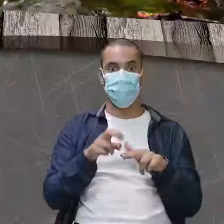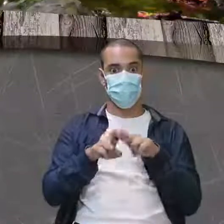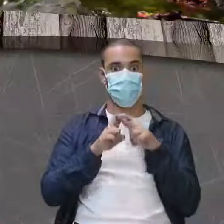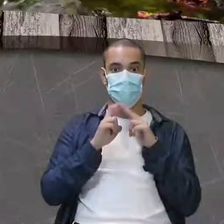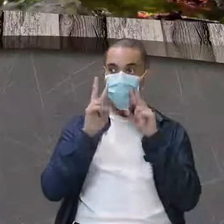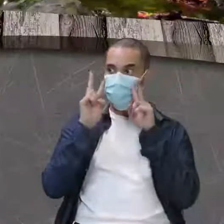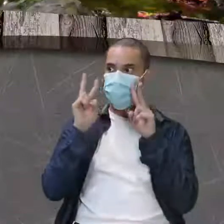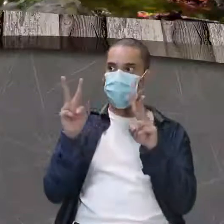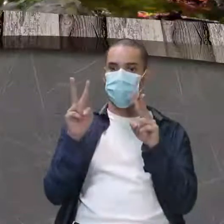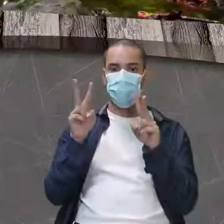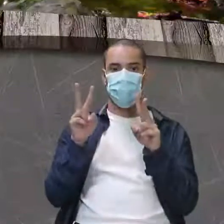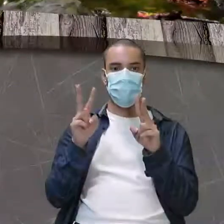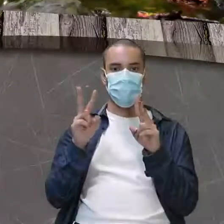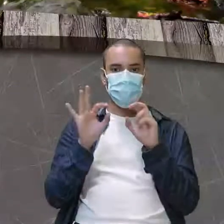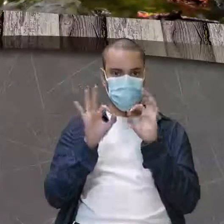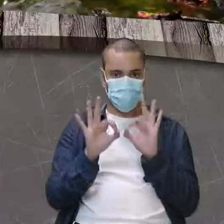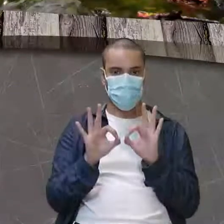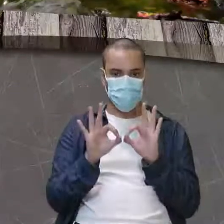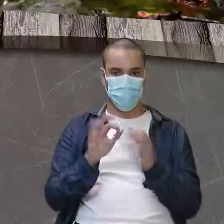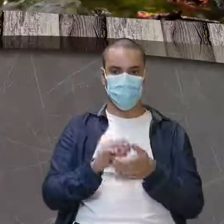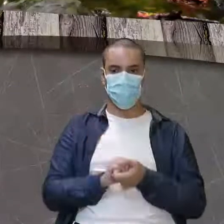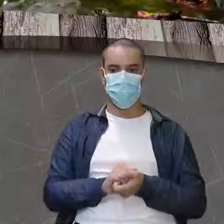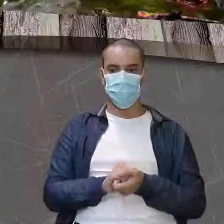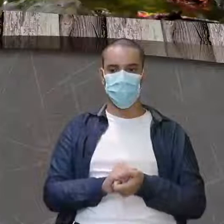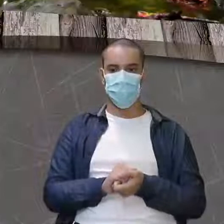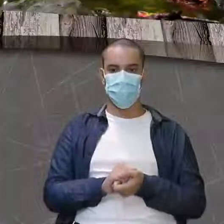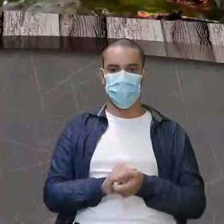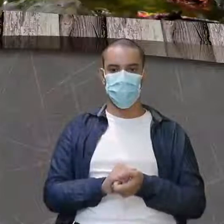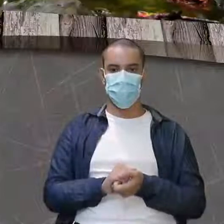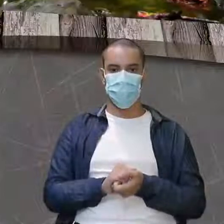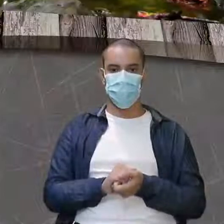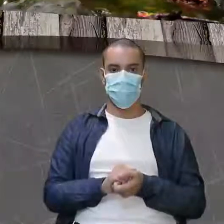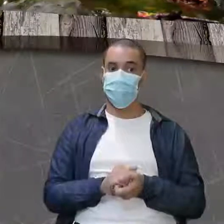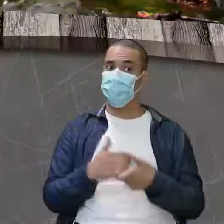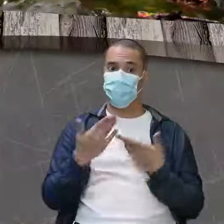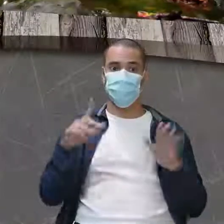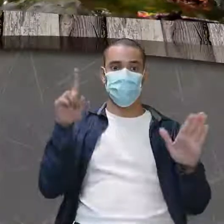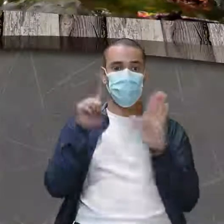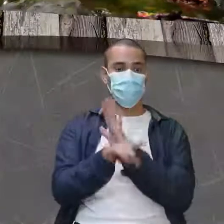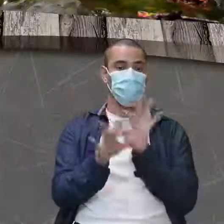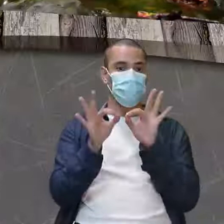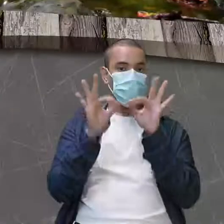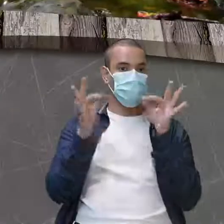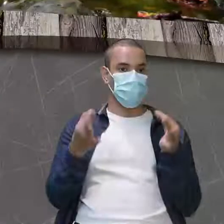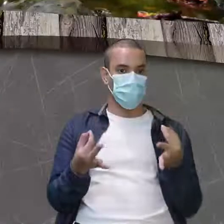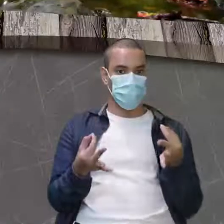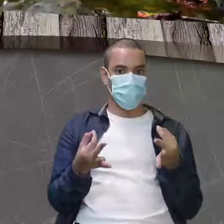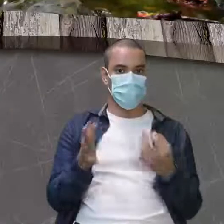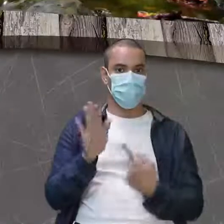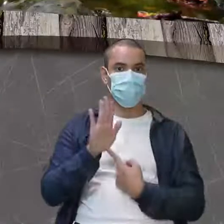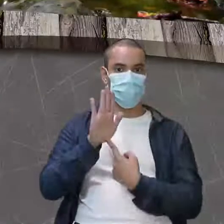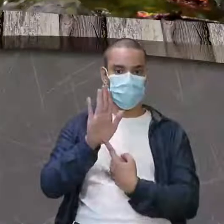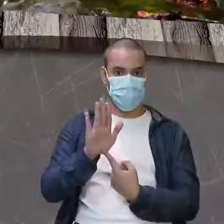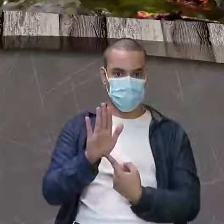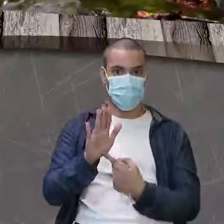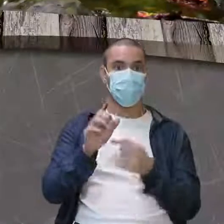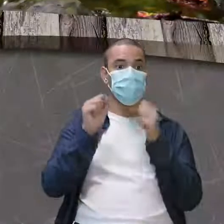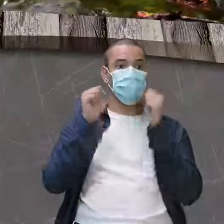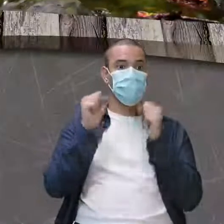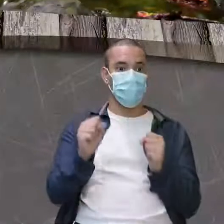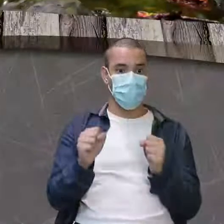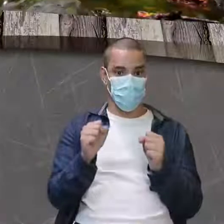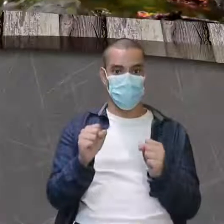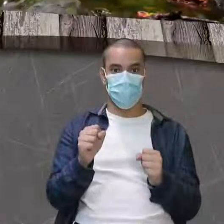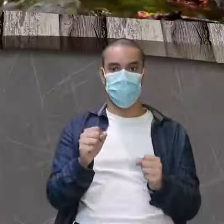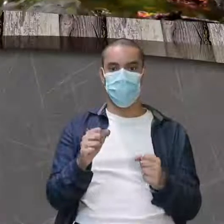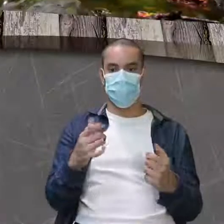olhar a questão e identificar. E aí, uma questão muito simples como essa que a gente trouxe para você, pode